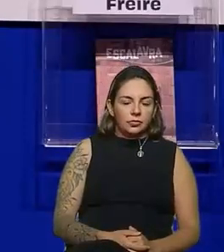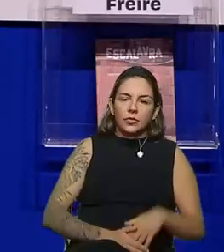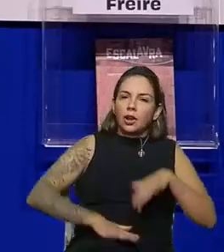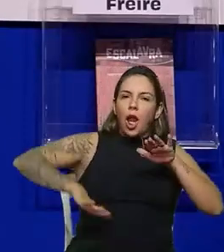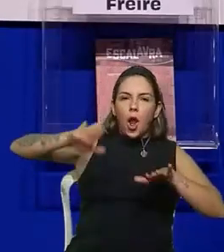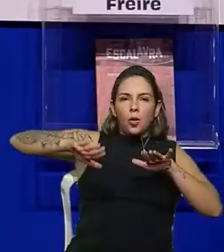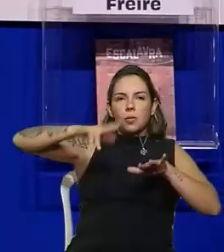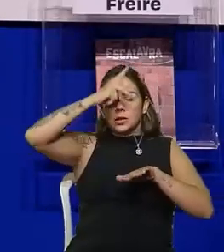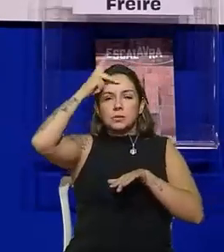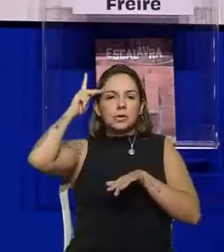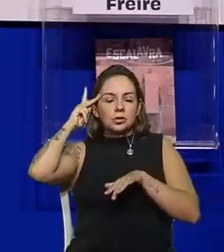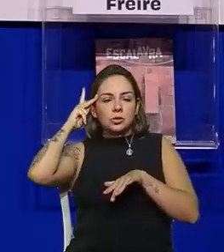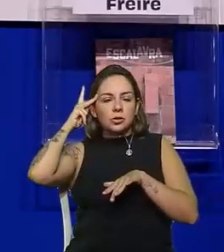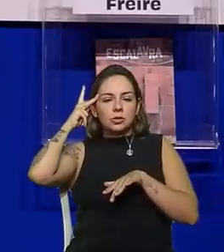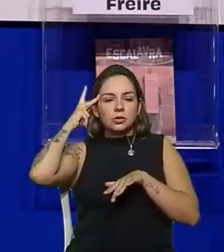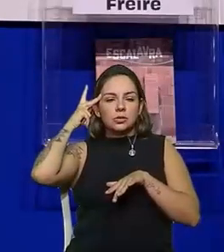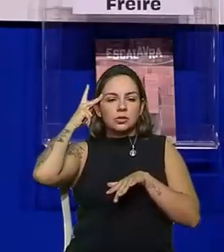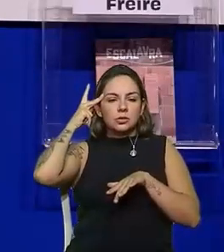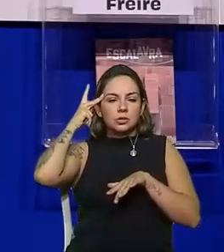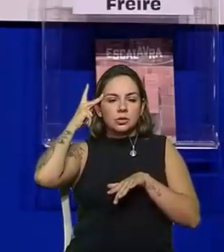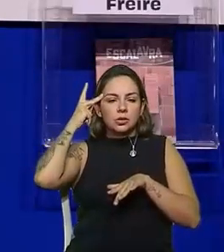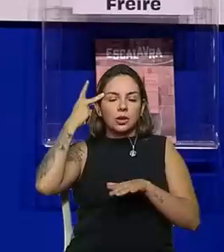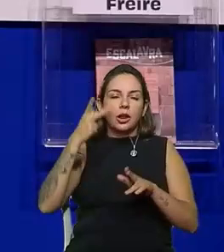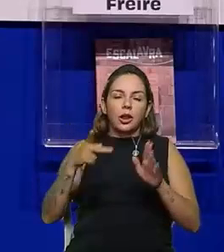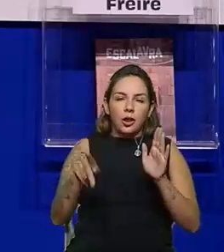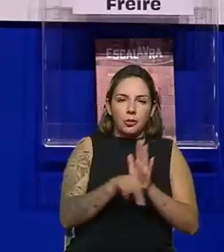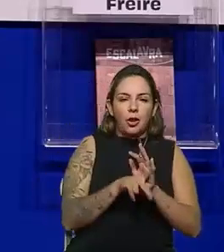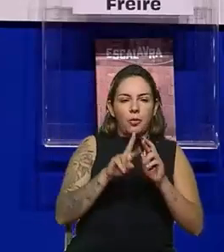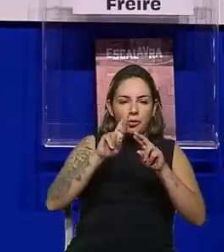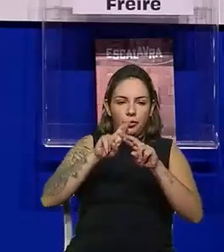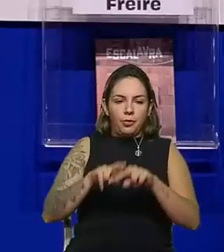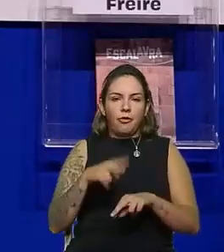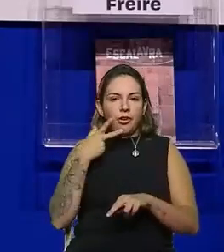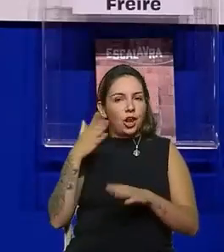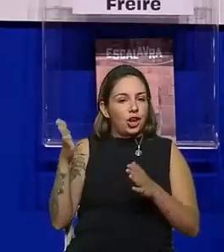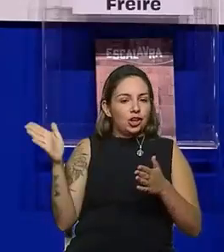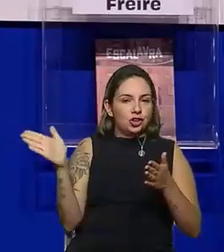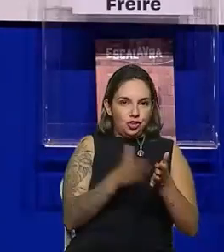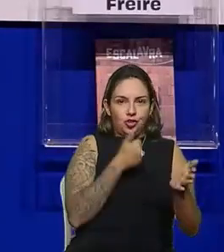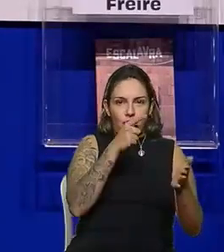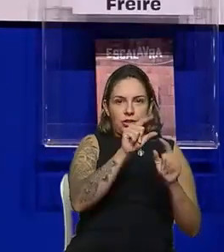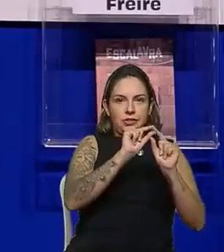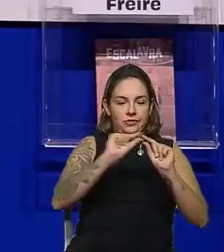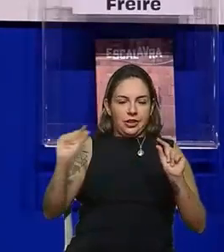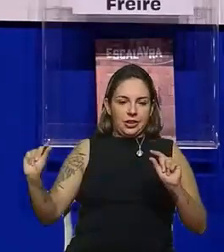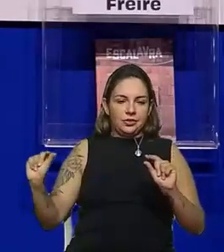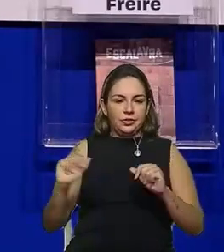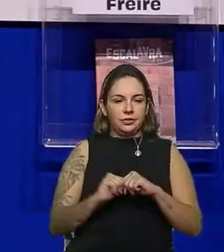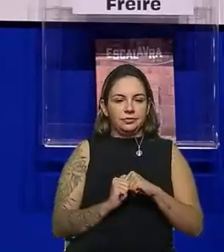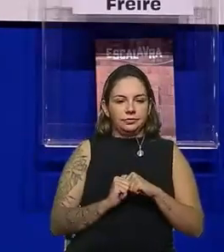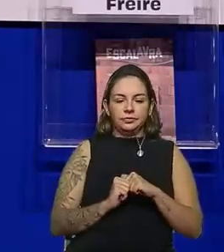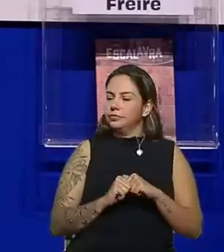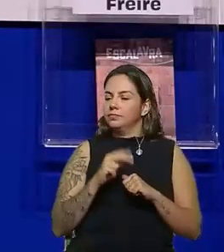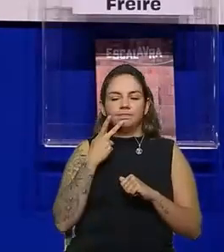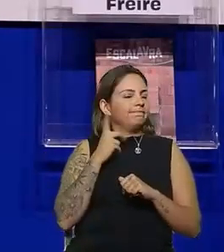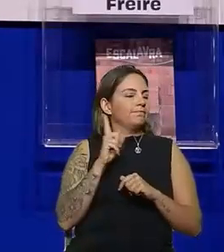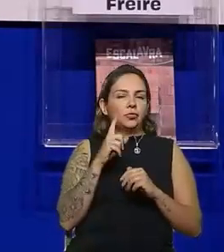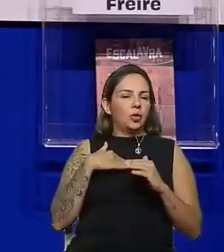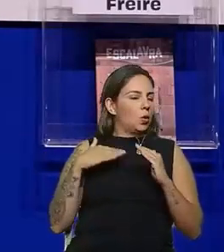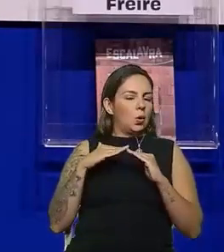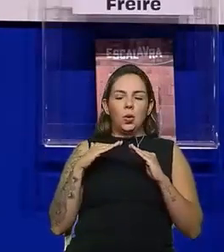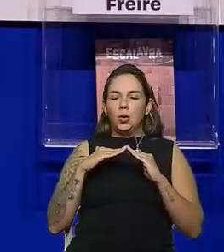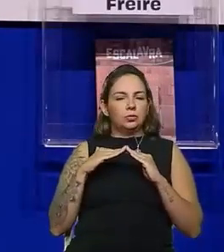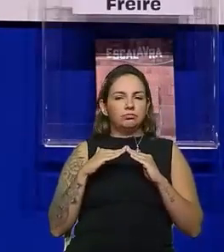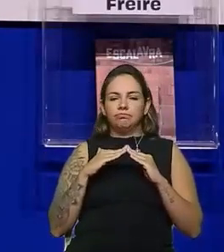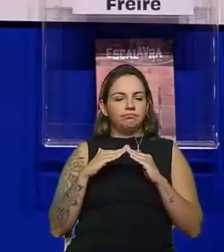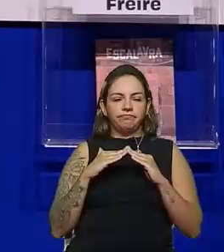algumas pessoas defendem, dizendo o seguinte: não, o próprio Drummond tirou esse verso, ele mesmo excluiu esse verso. Não, eu não concordo, por